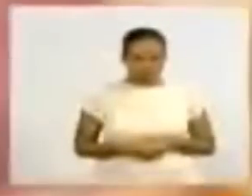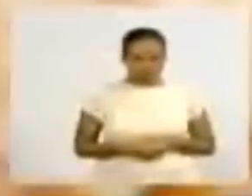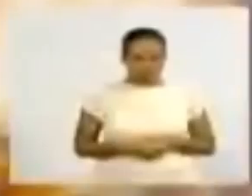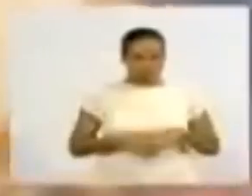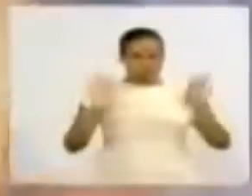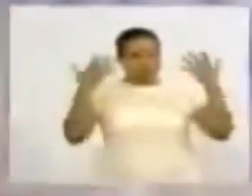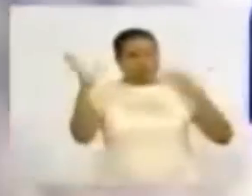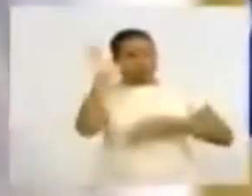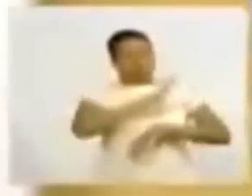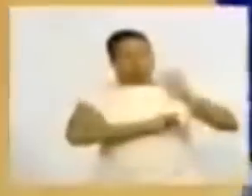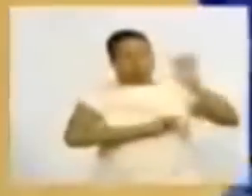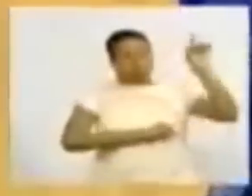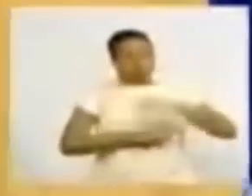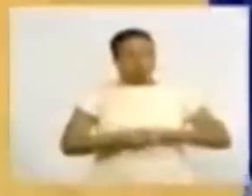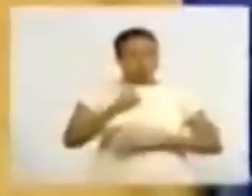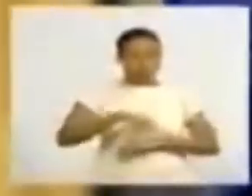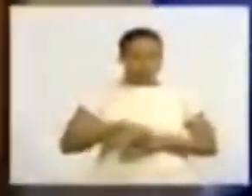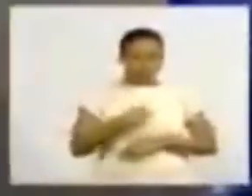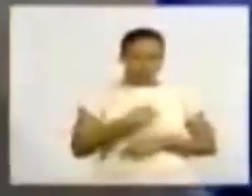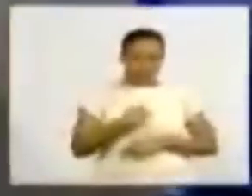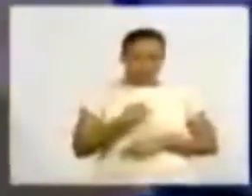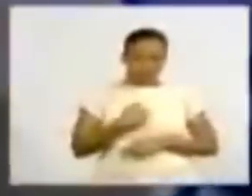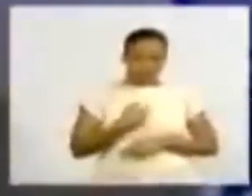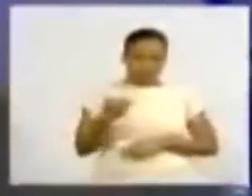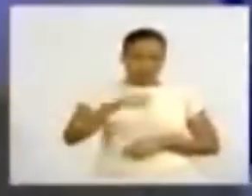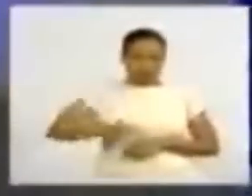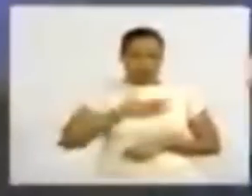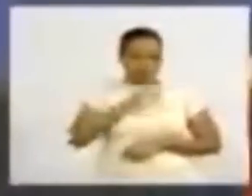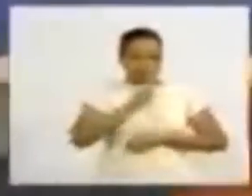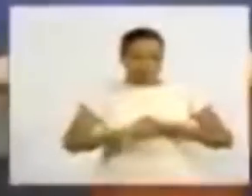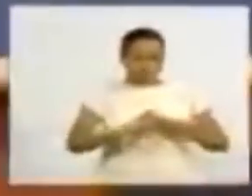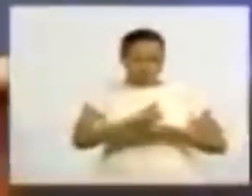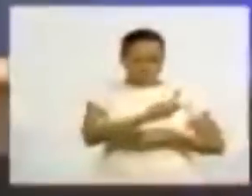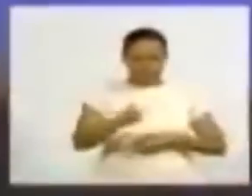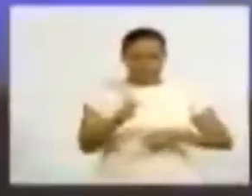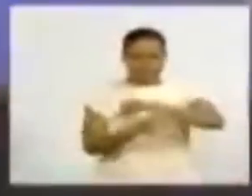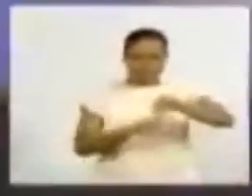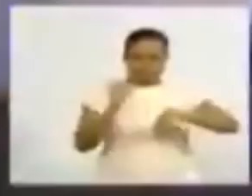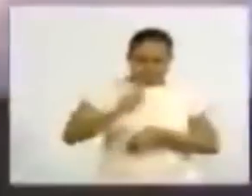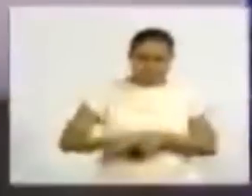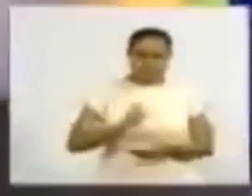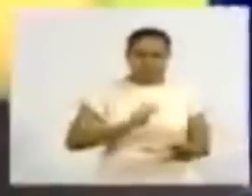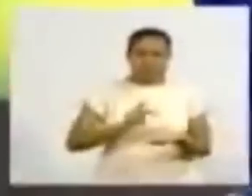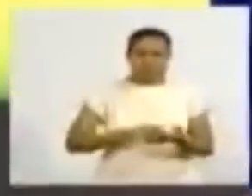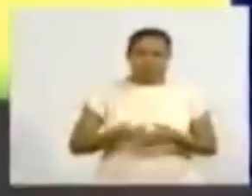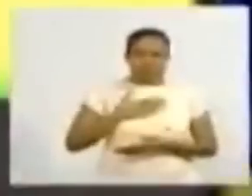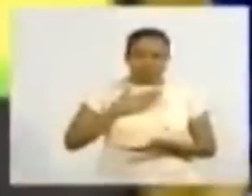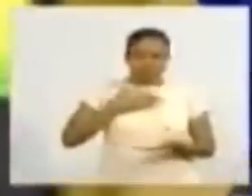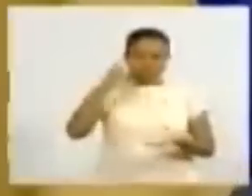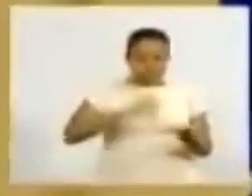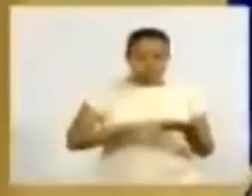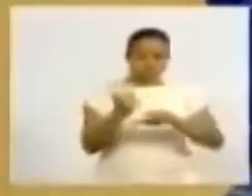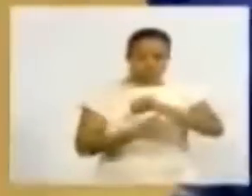Essa festa da misericórdia é para mim uma renovação do meu sacerdócio, é uma renovação dos meus